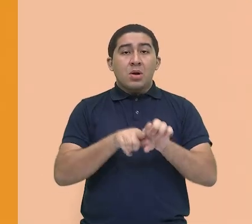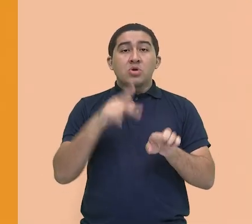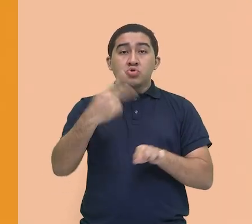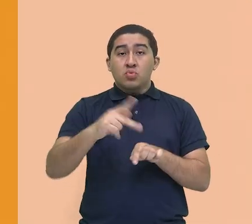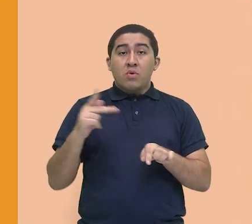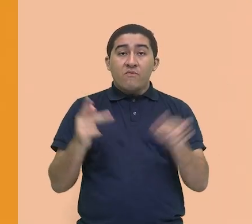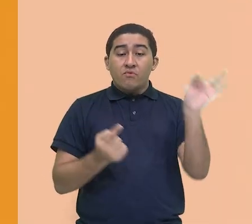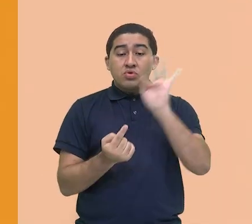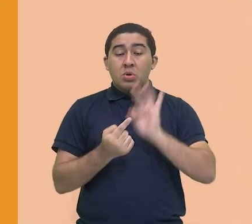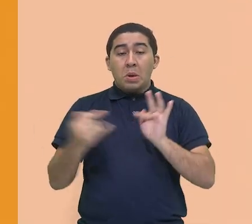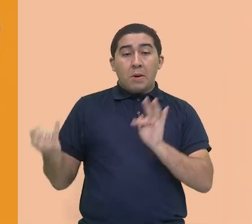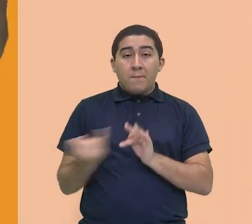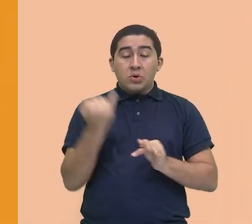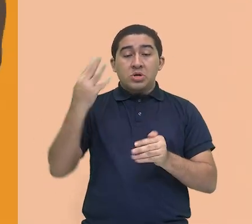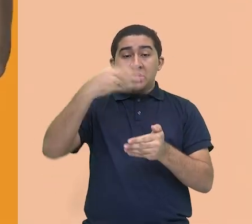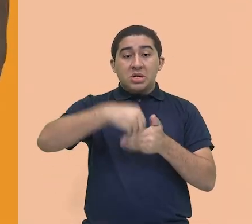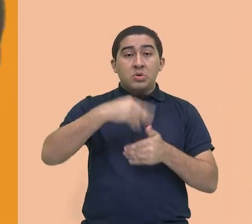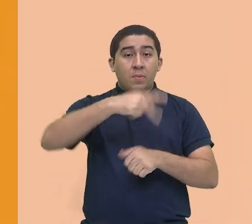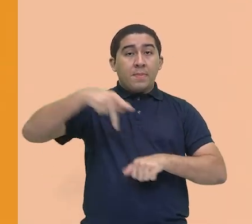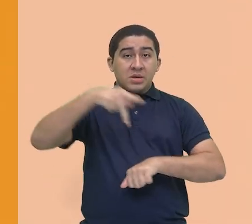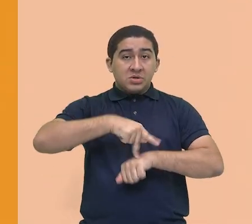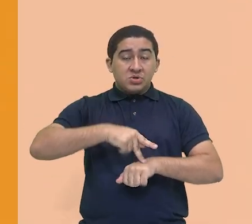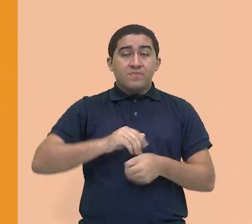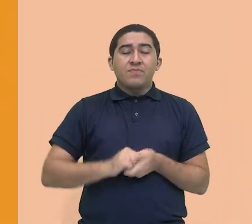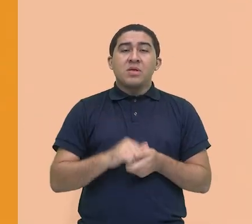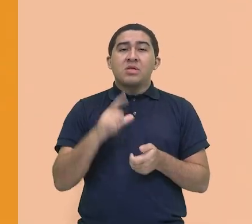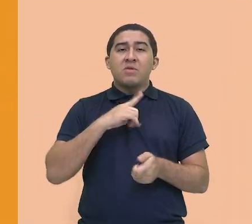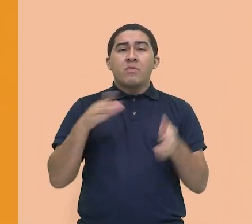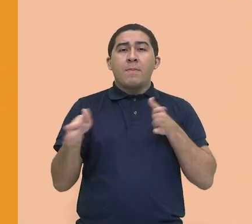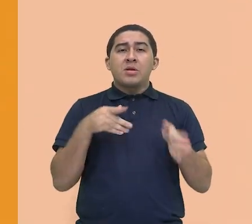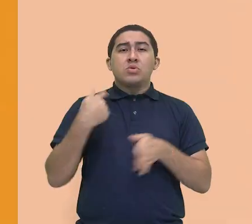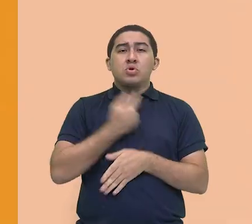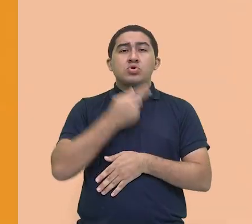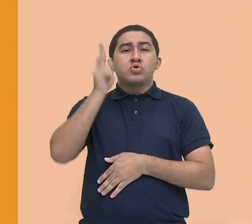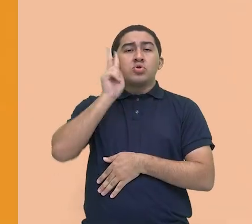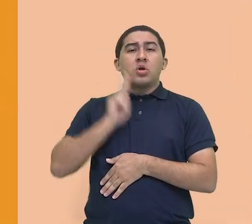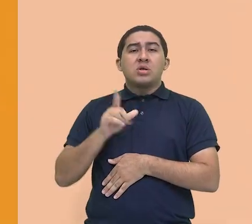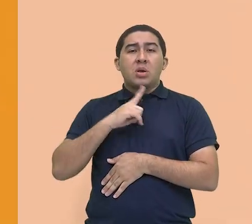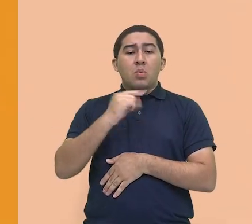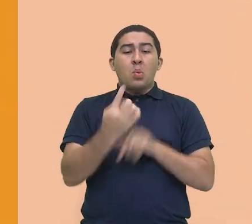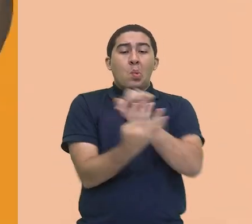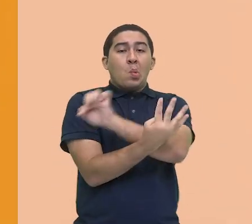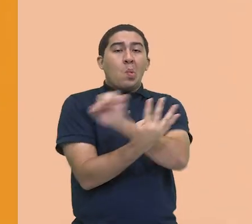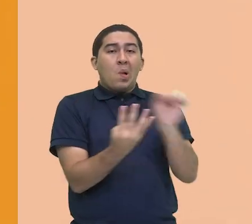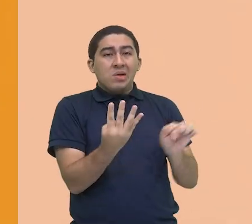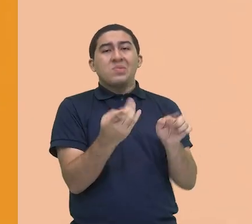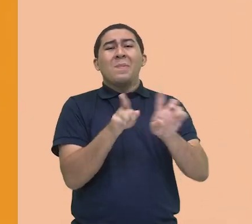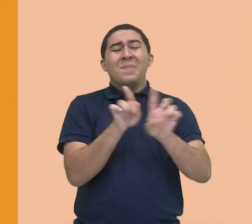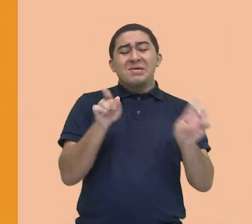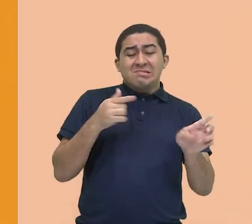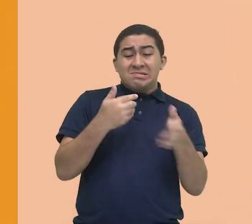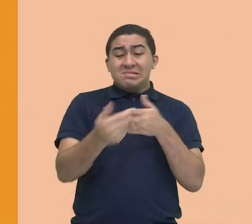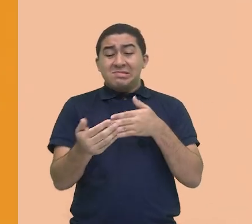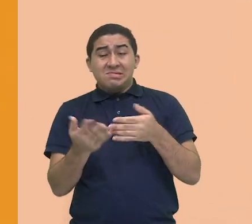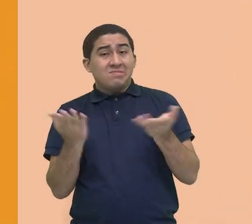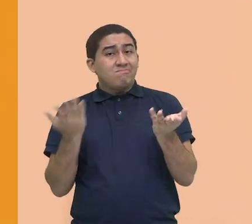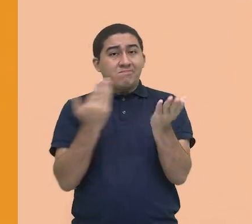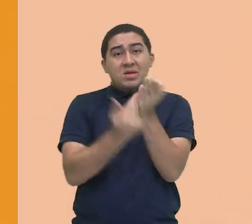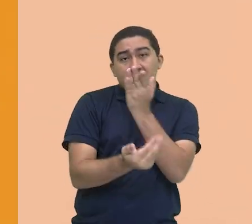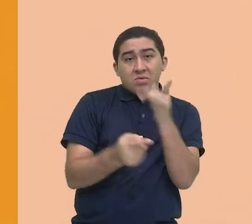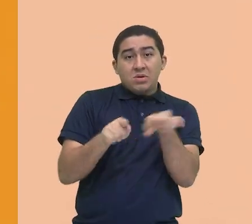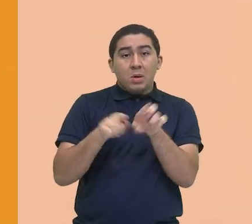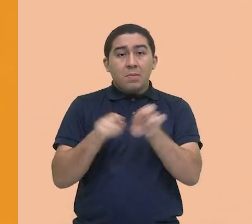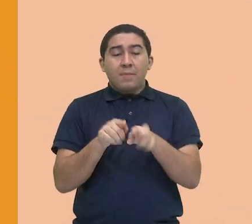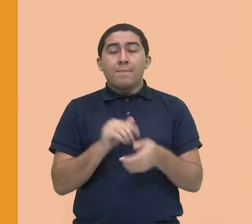do Estado. Teve uma época na nossa história que eles colocaram um quarto poder, mas ele se perdeu. Até no Brasil aconteceu isso daí,